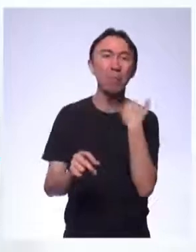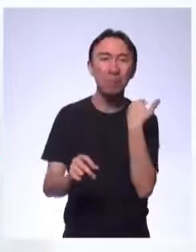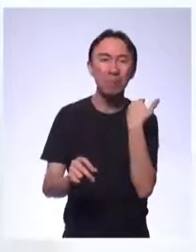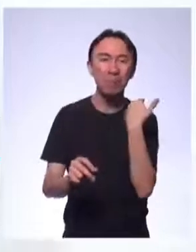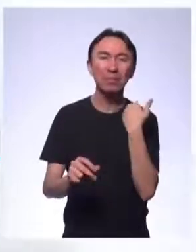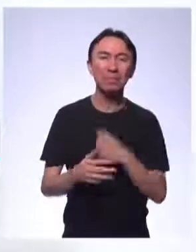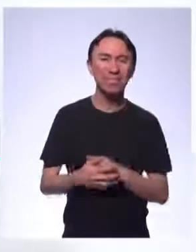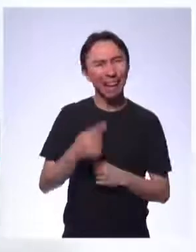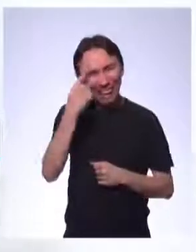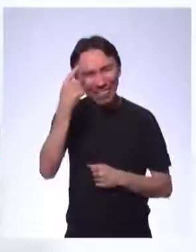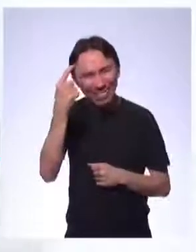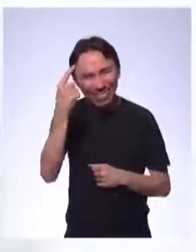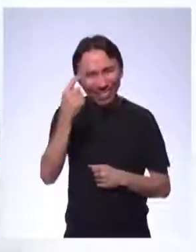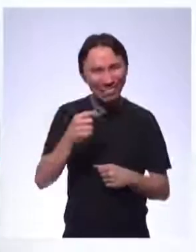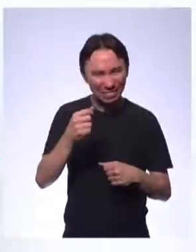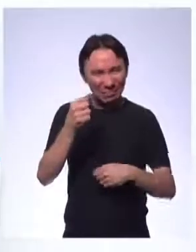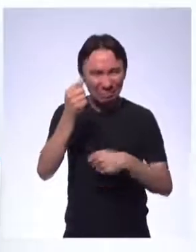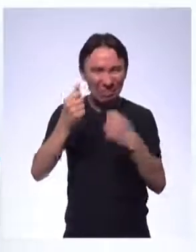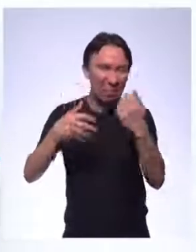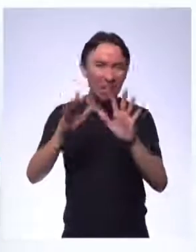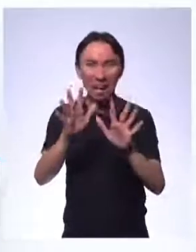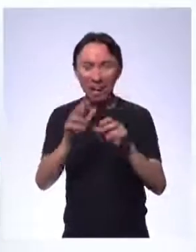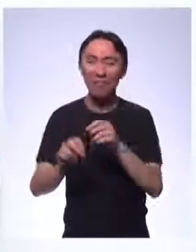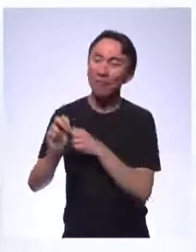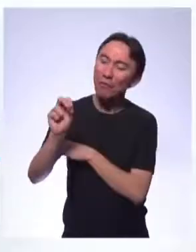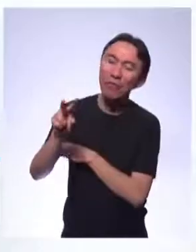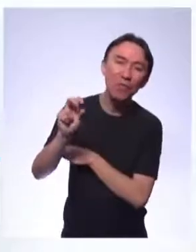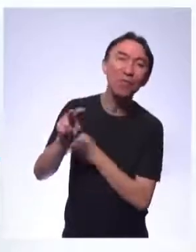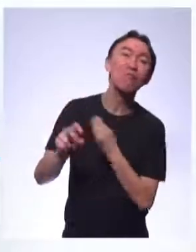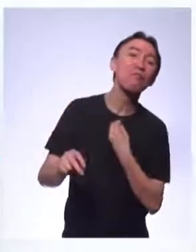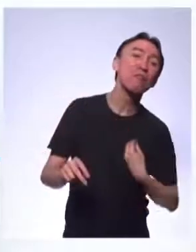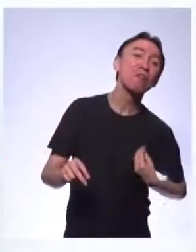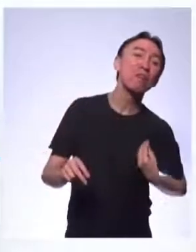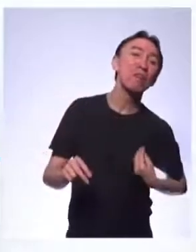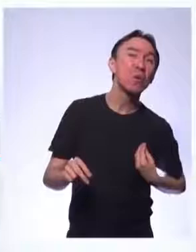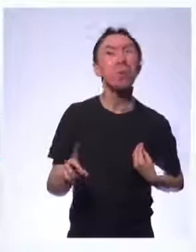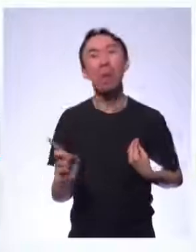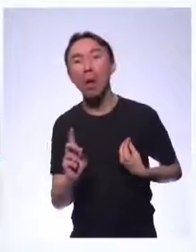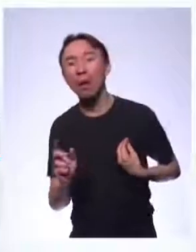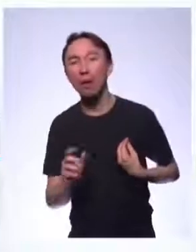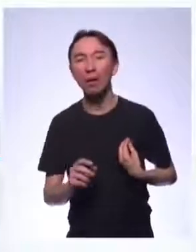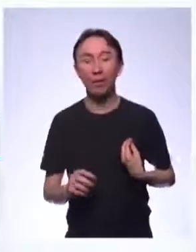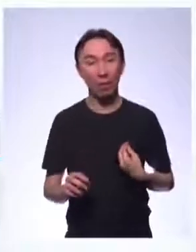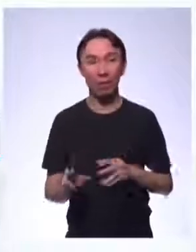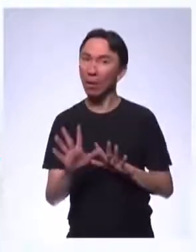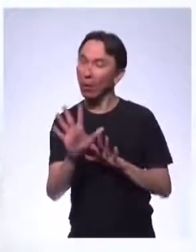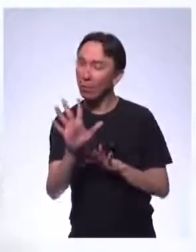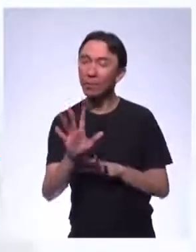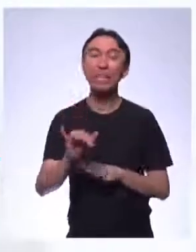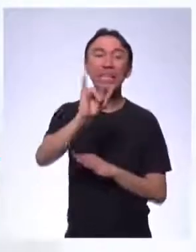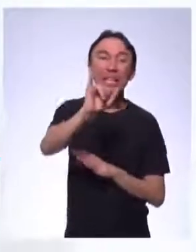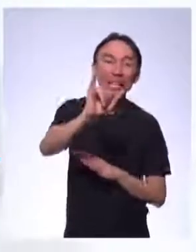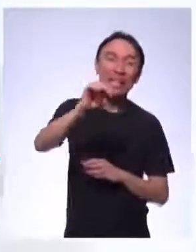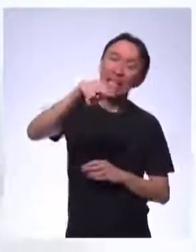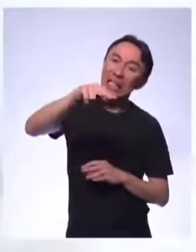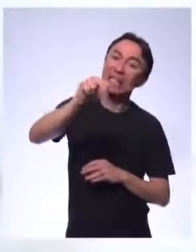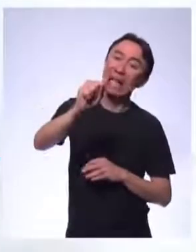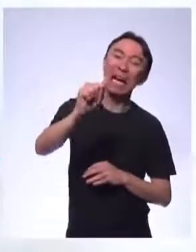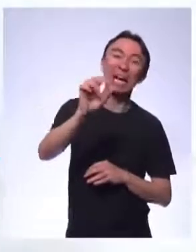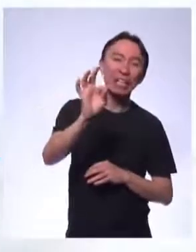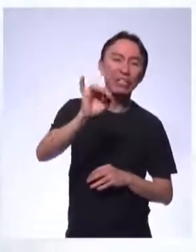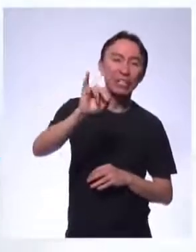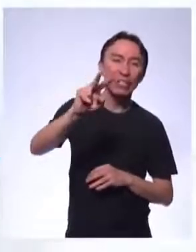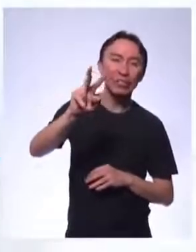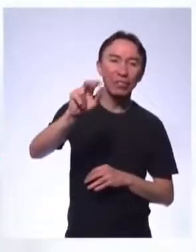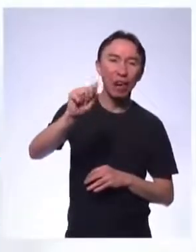se o vírus está vivo ou não? Então, ao invés de morto, a gente fala que o vírus está inativado, tá bom? Porque agora uma